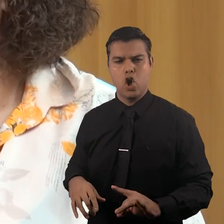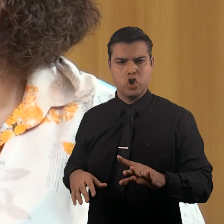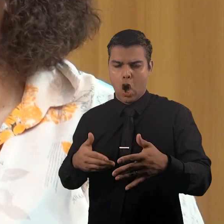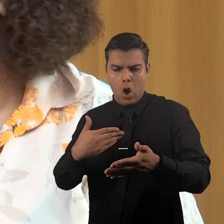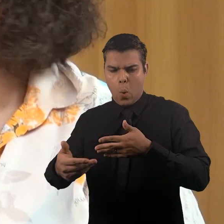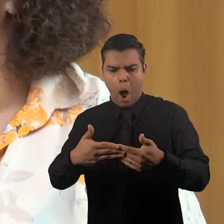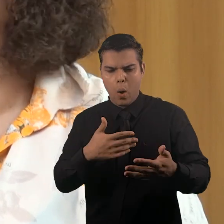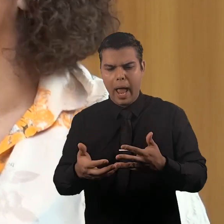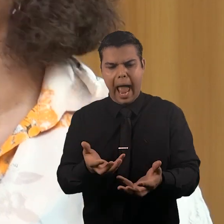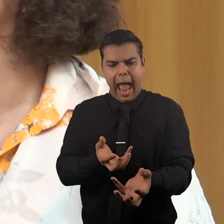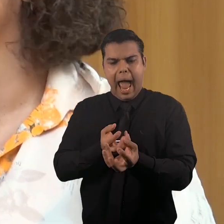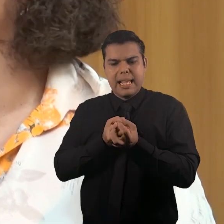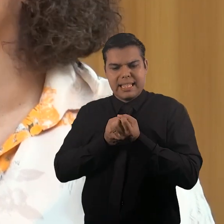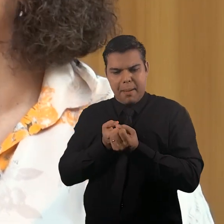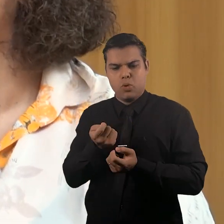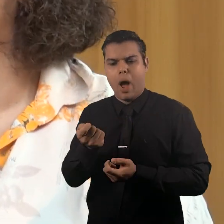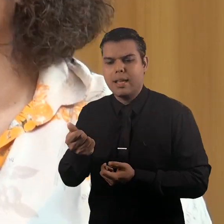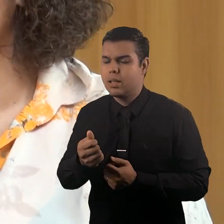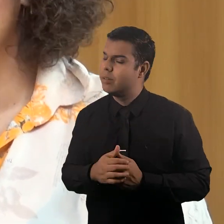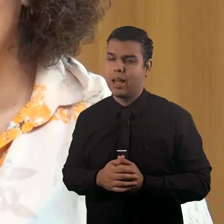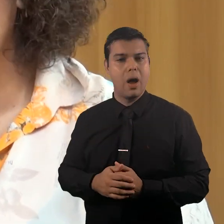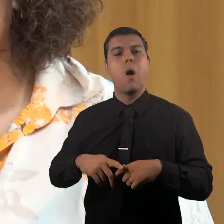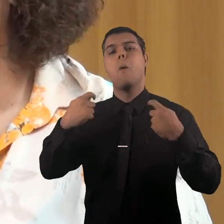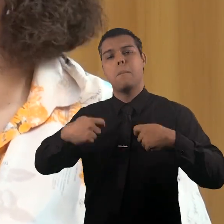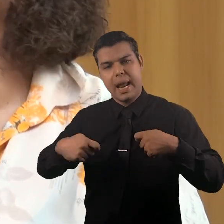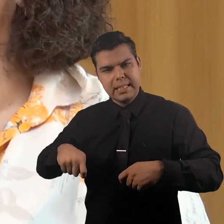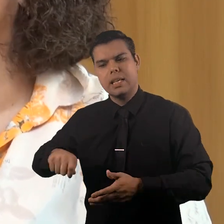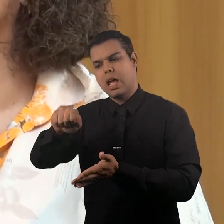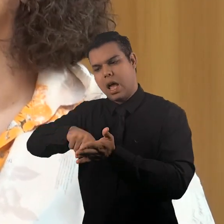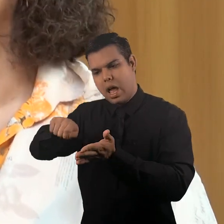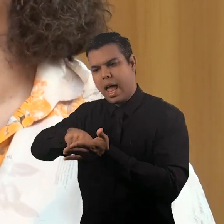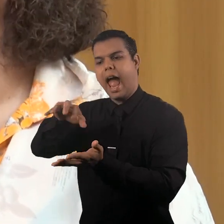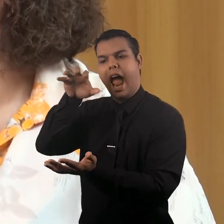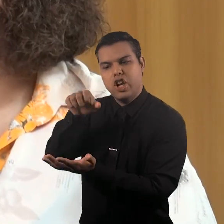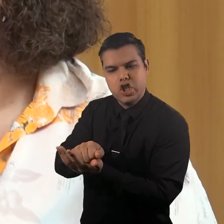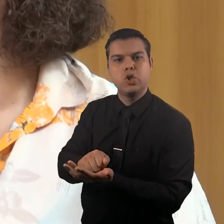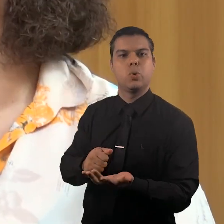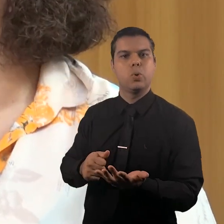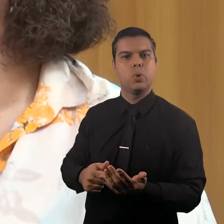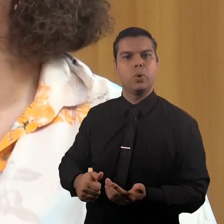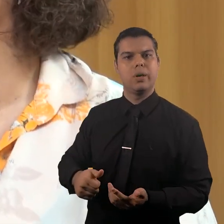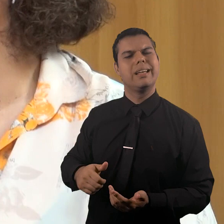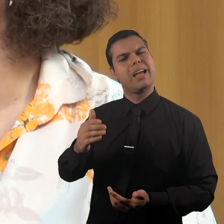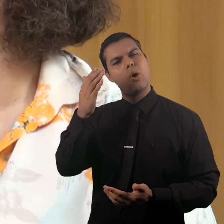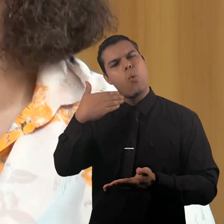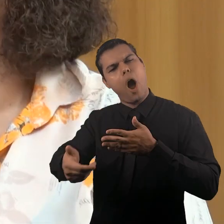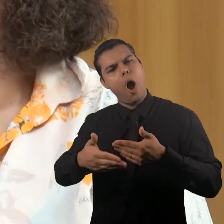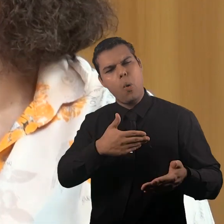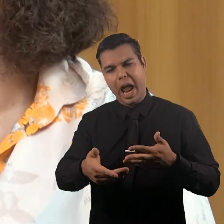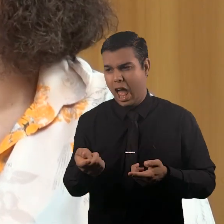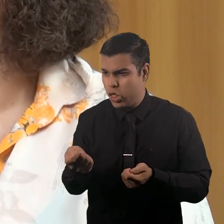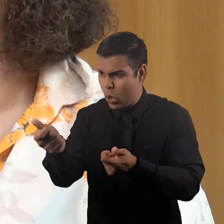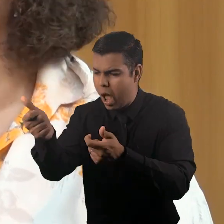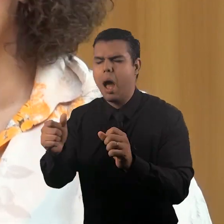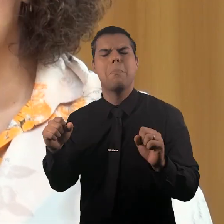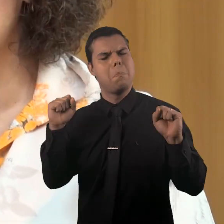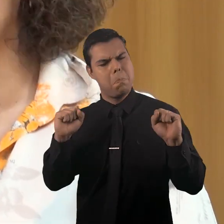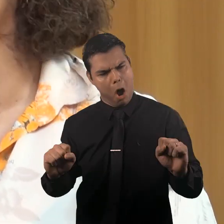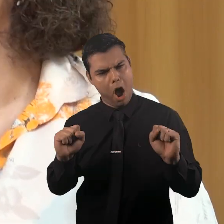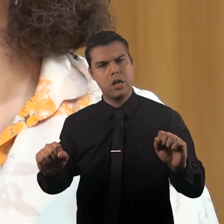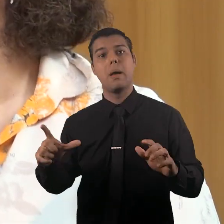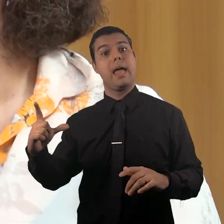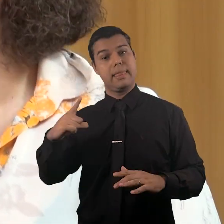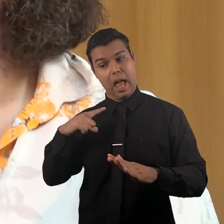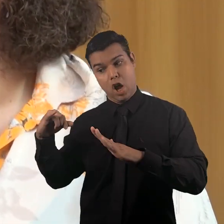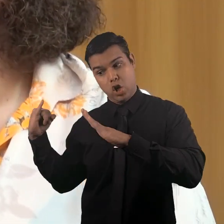qualquer organização que pode receber doação de cabelo. A organização tem que estar credenciada. O doador, para poder doar, claro, ele pode doar para quem ele quiser, mas